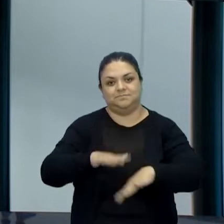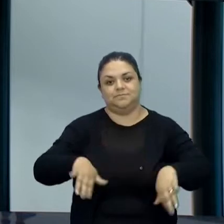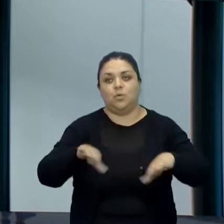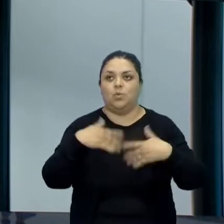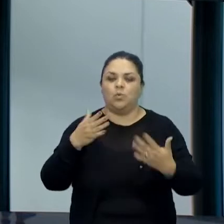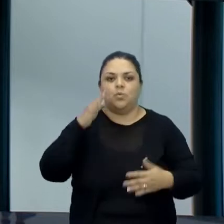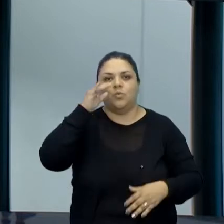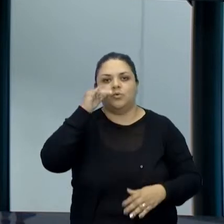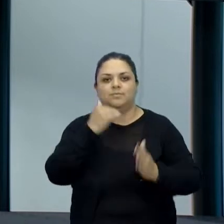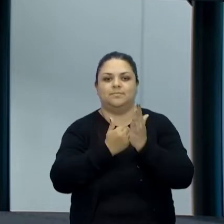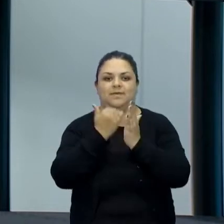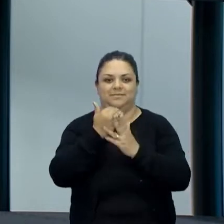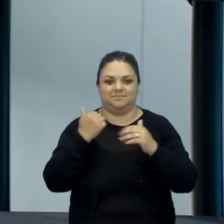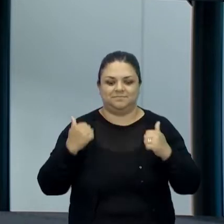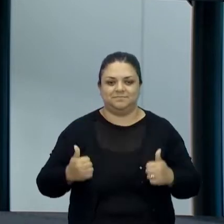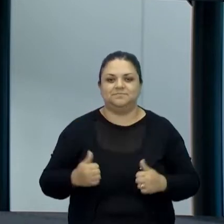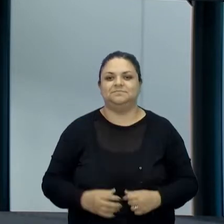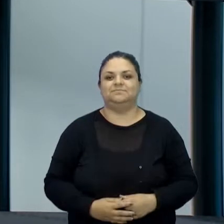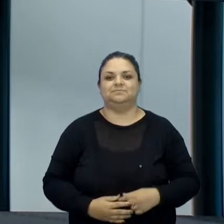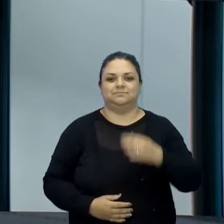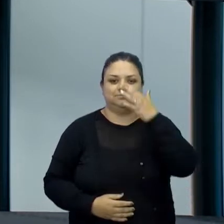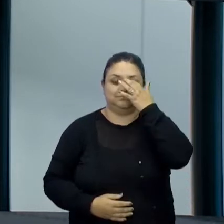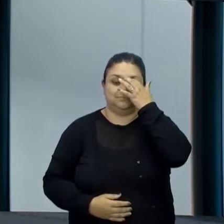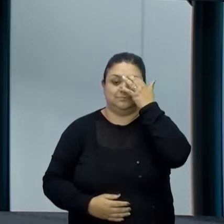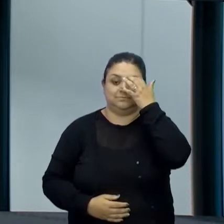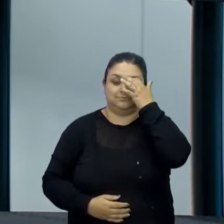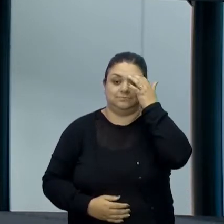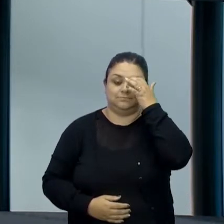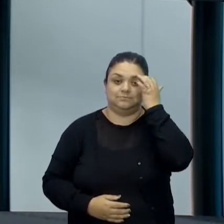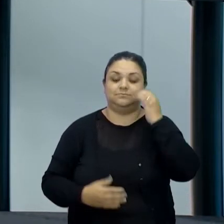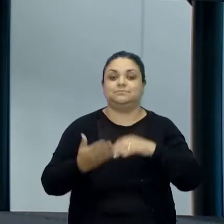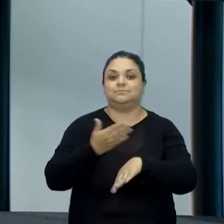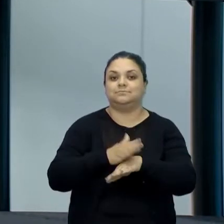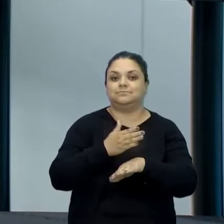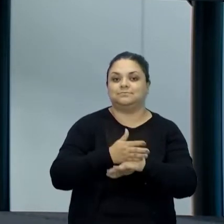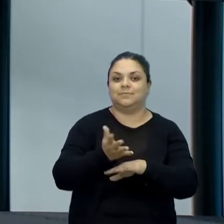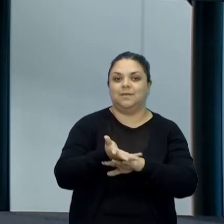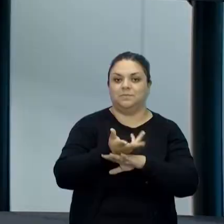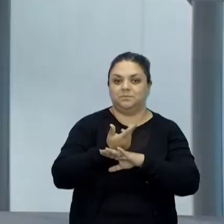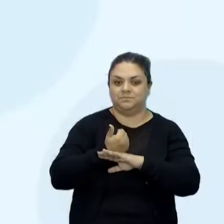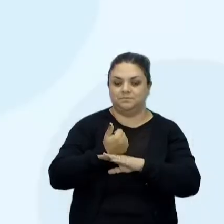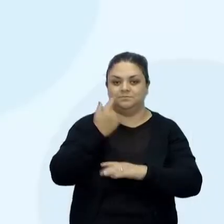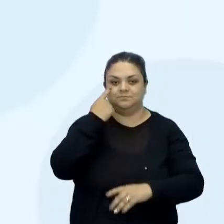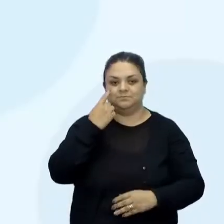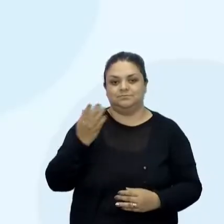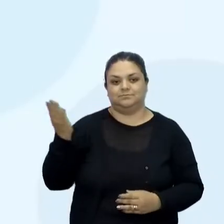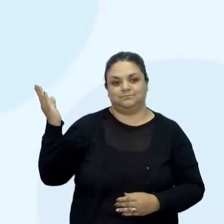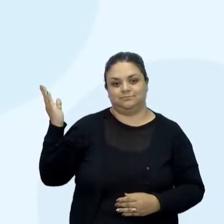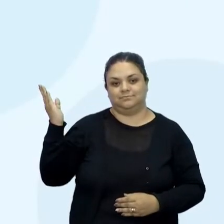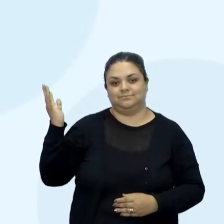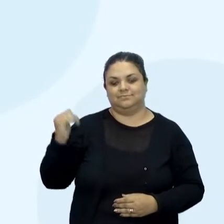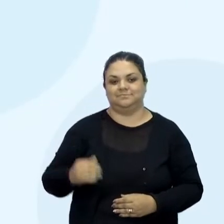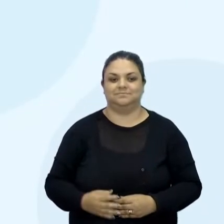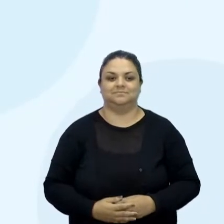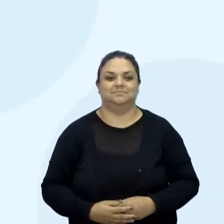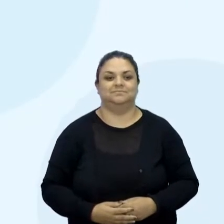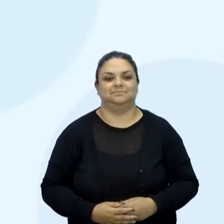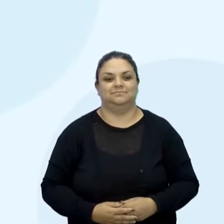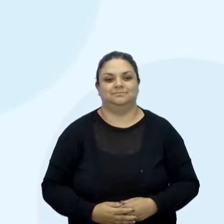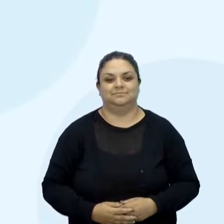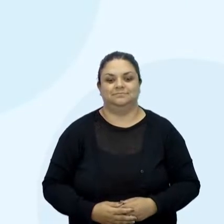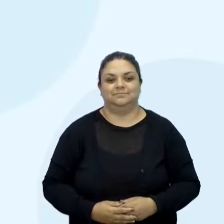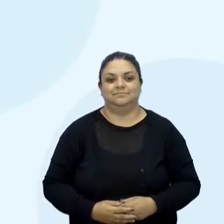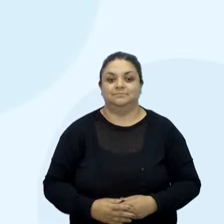curiosidades também, tá certo? Bom, as nossas habilidades, é sempre bom trabalhar com as habilidades e ver o que a gente vai